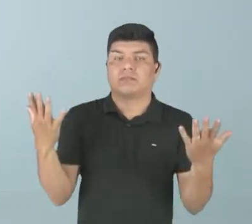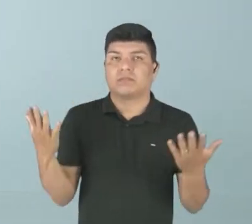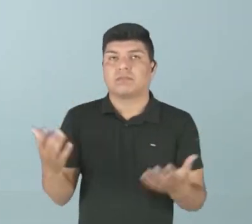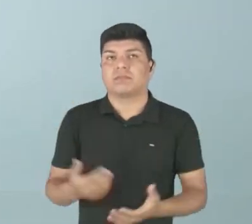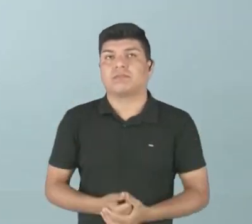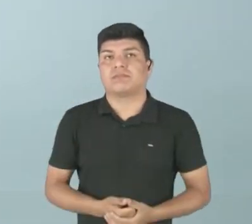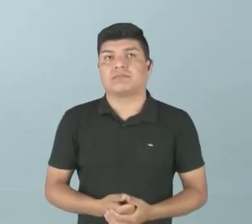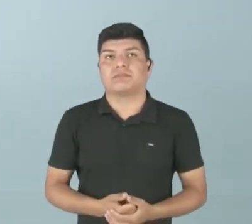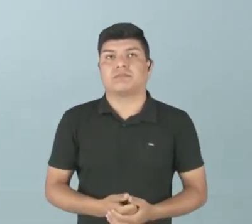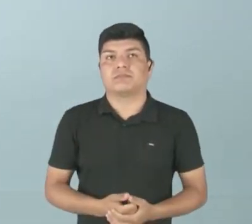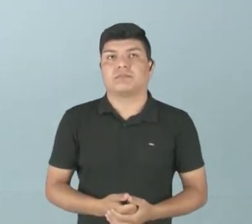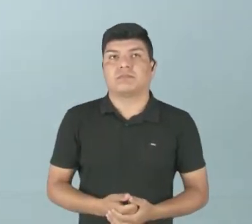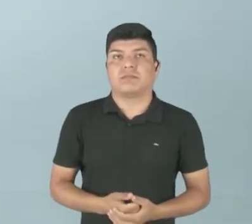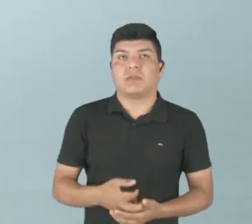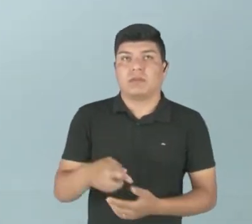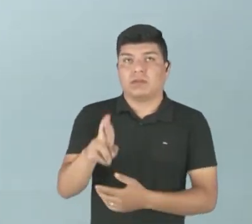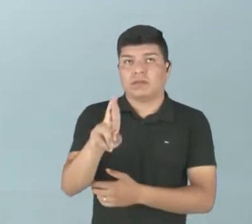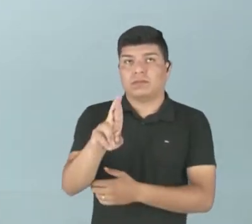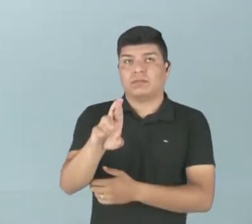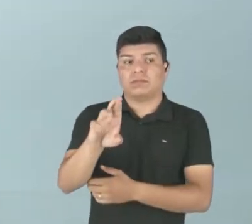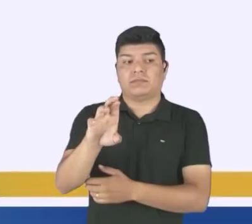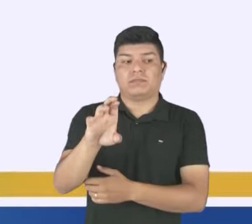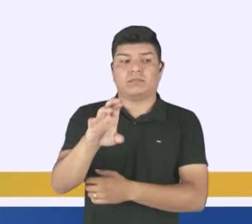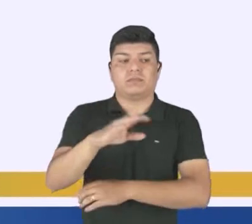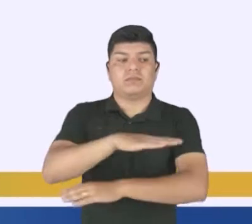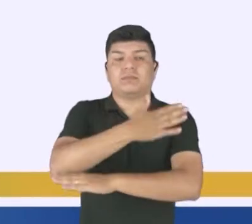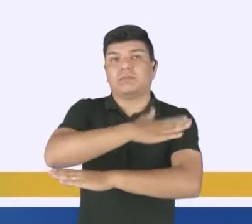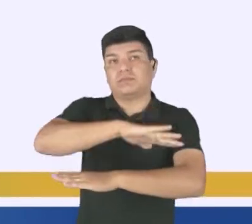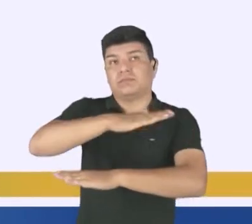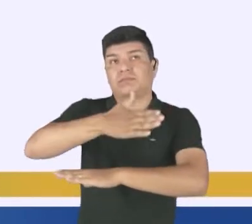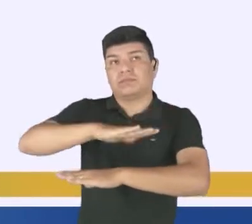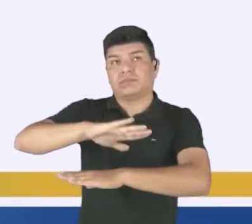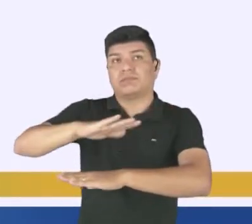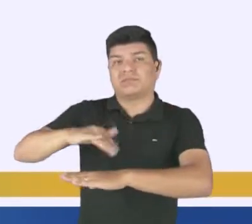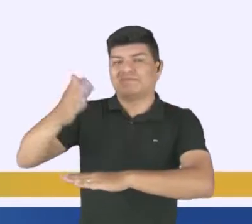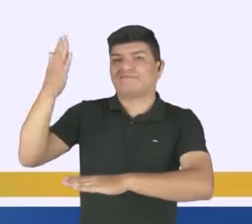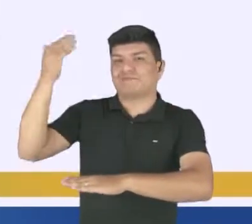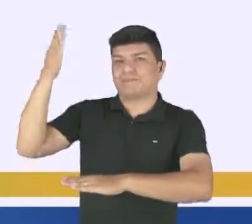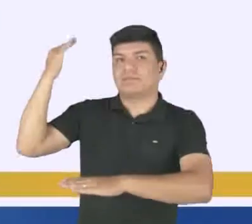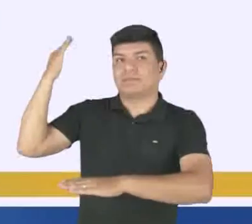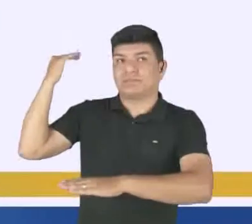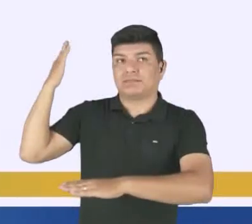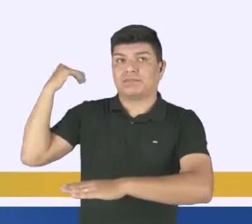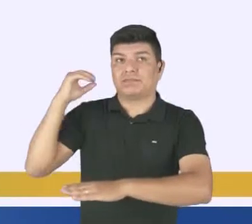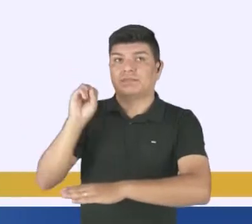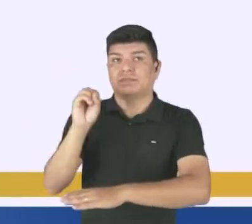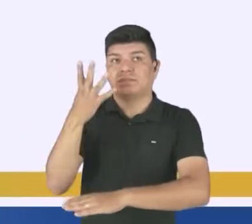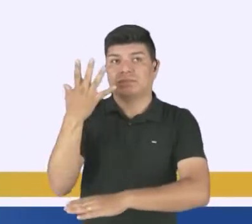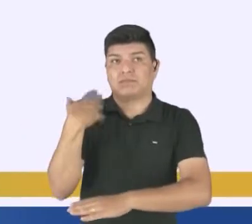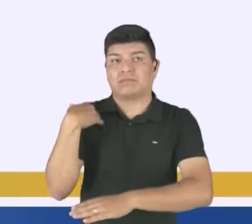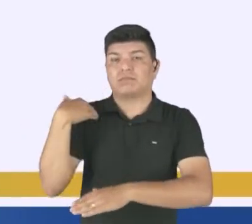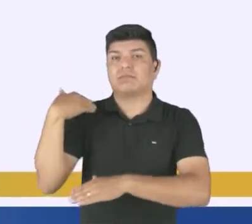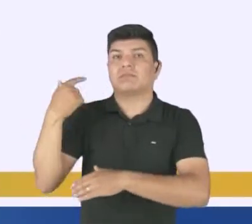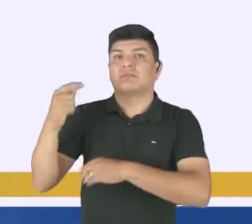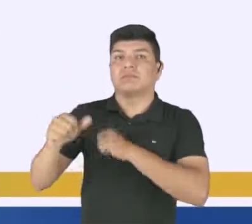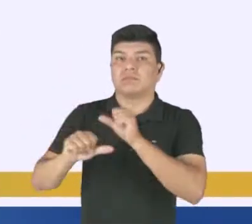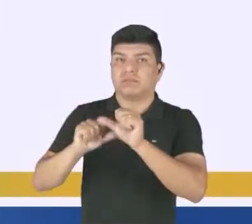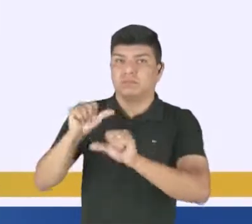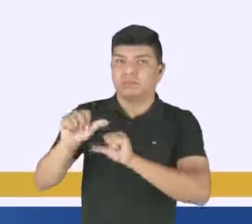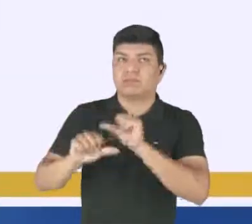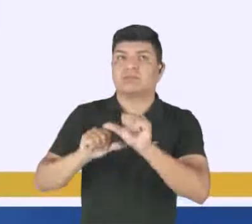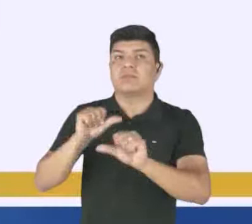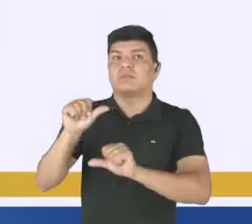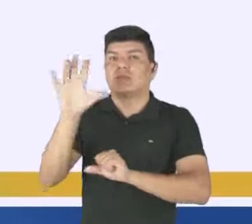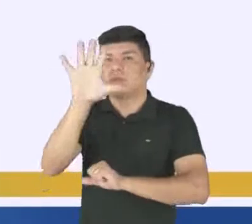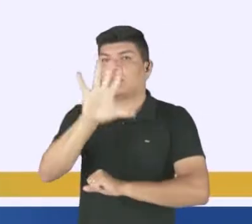Quanto ao relevo, o relevo brasileiro é bastante antigo. resultado de processos erosivos,